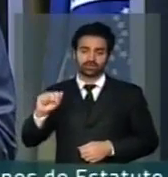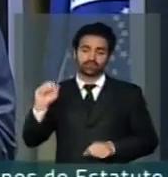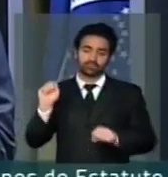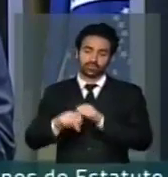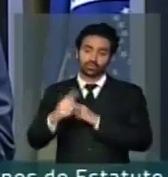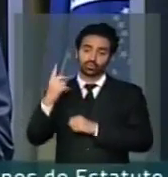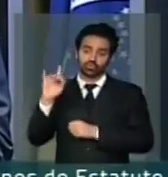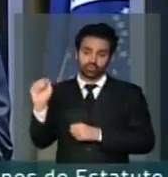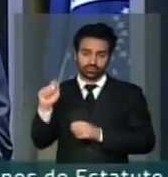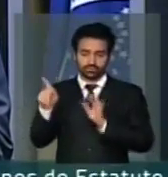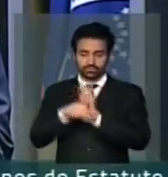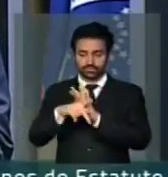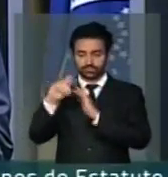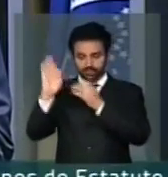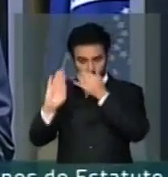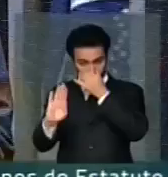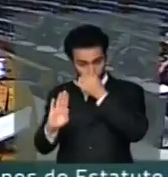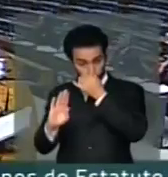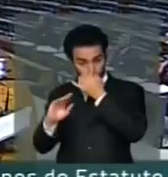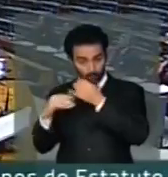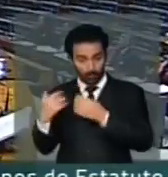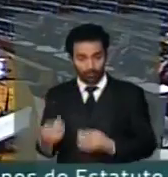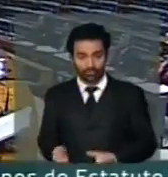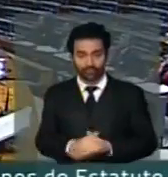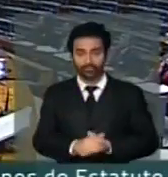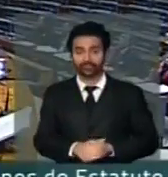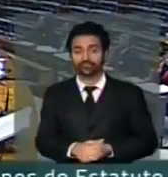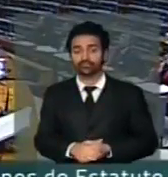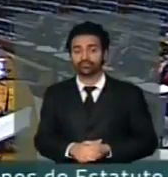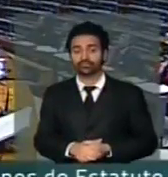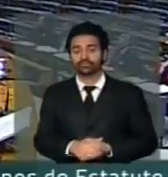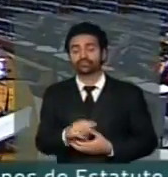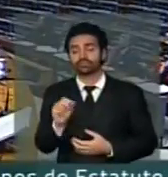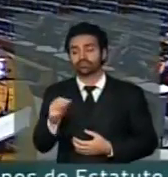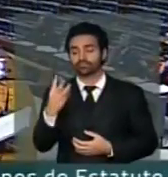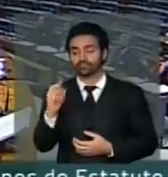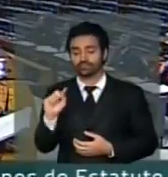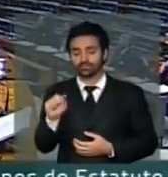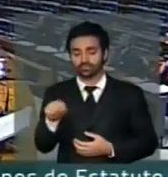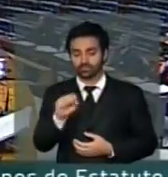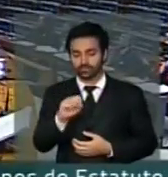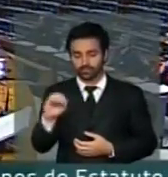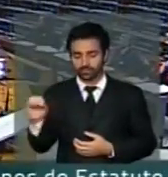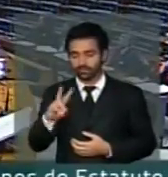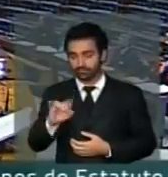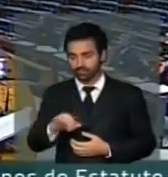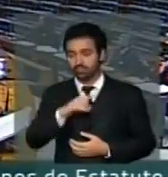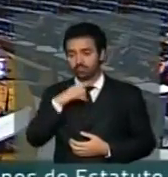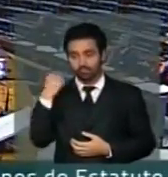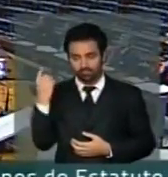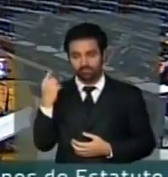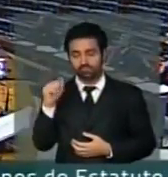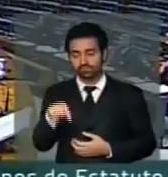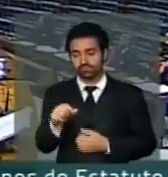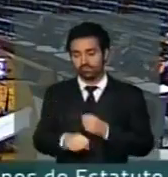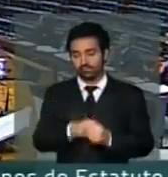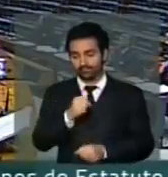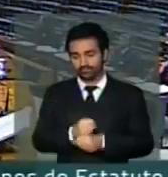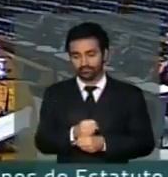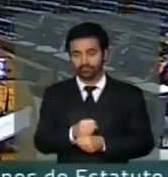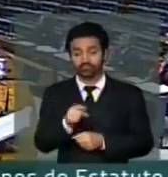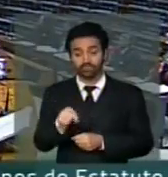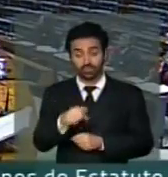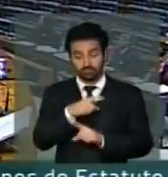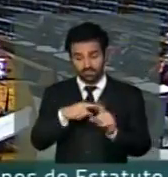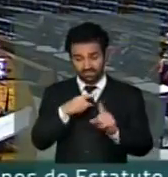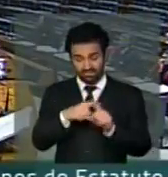dia no país. A projeção é de que 3.800 serão mortos neste ano e que a